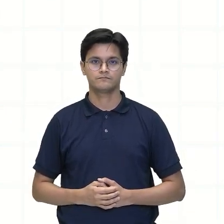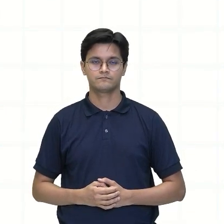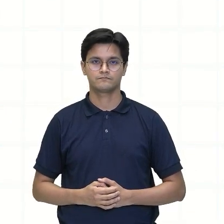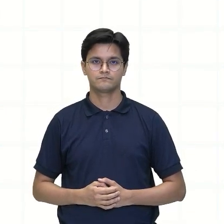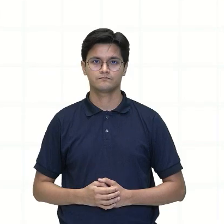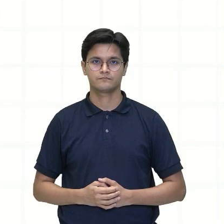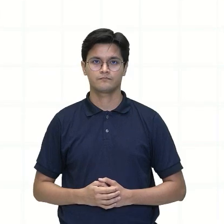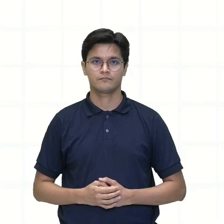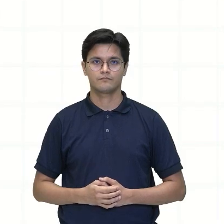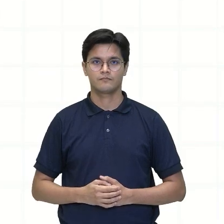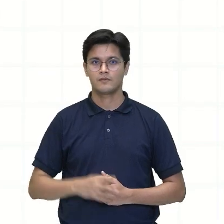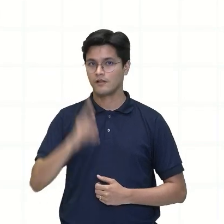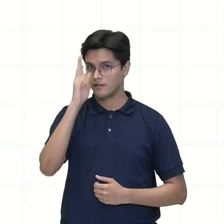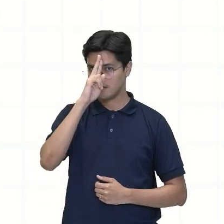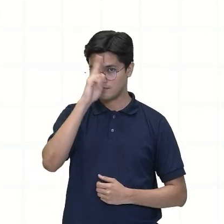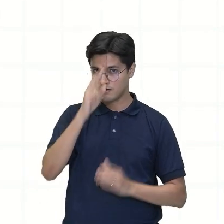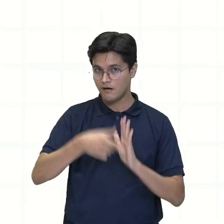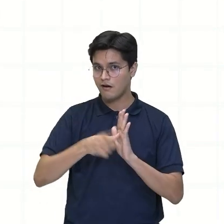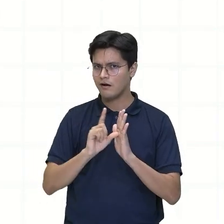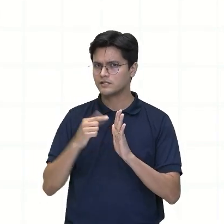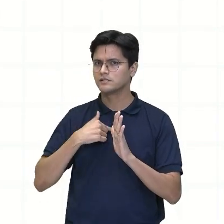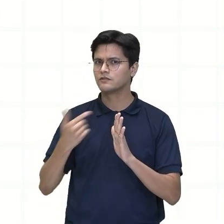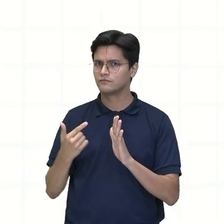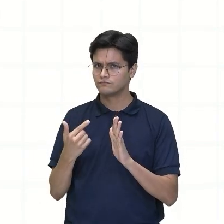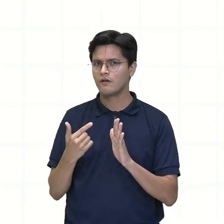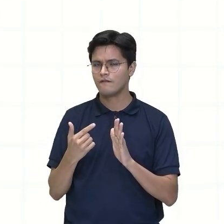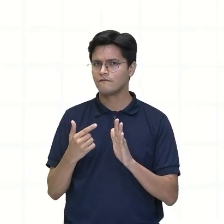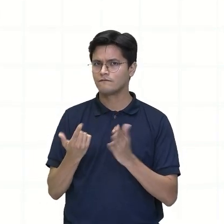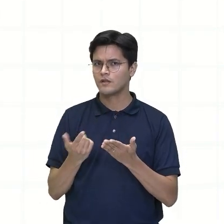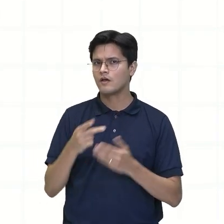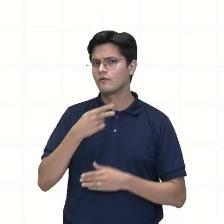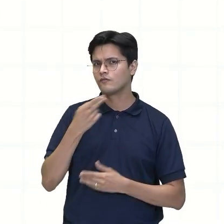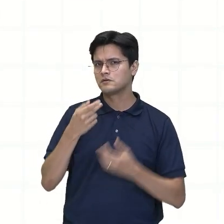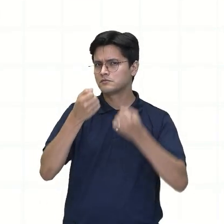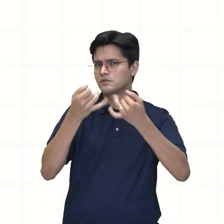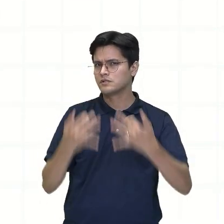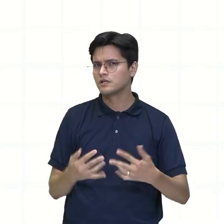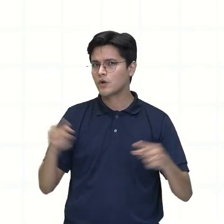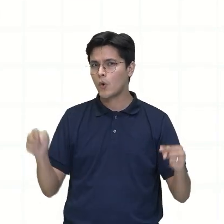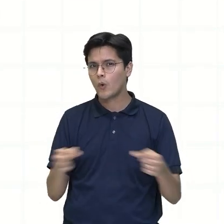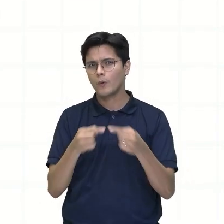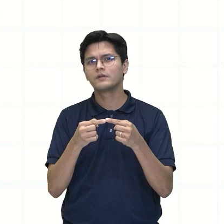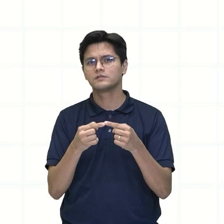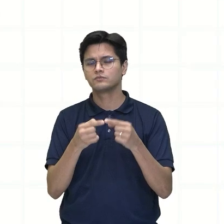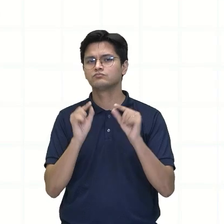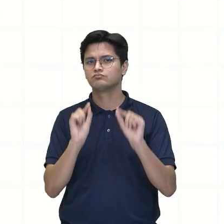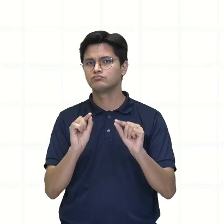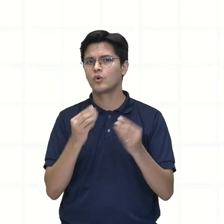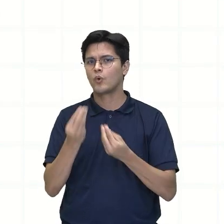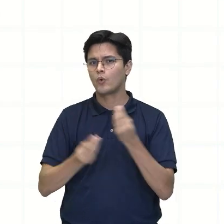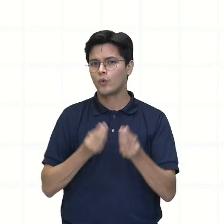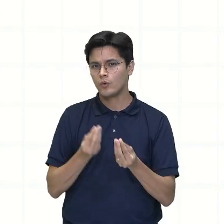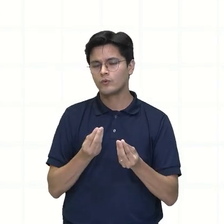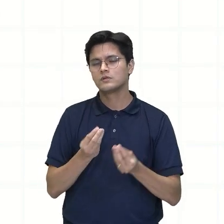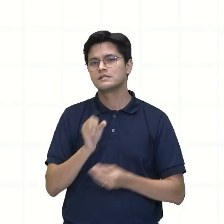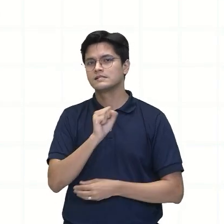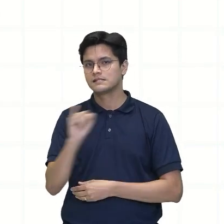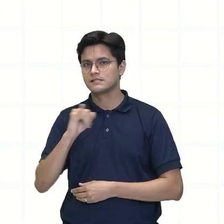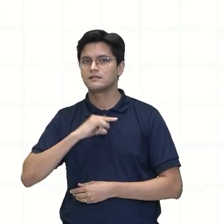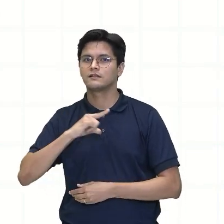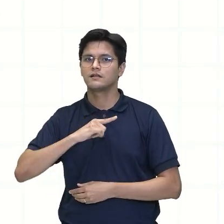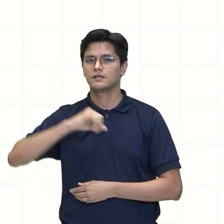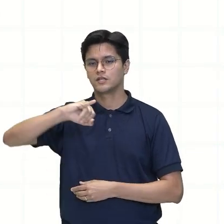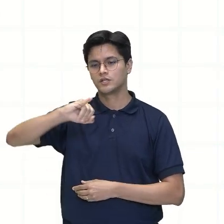combinação que eu falei para vocês, Julie and I. Qual é o pronome que eu substituo quando tem um nome e a palavra